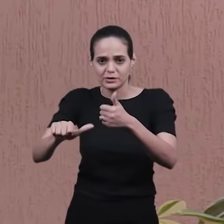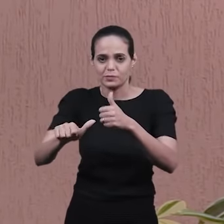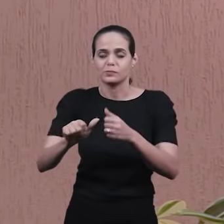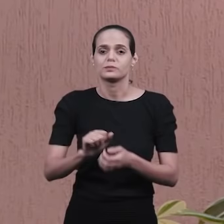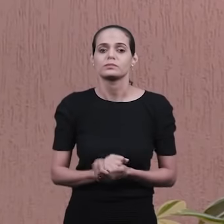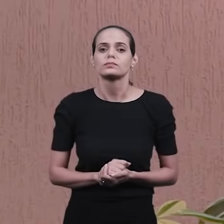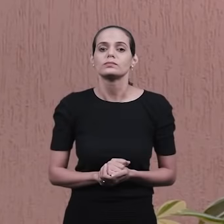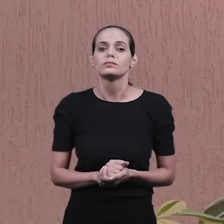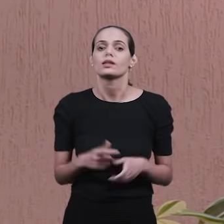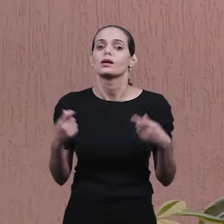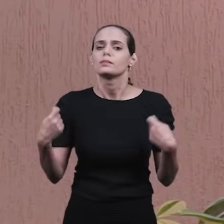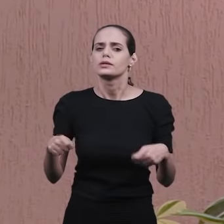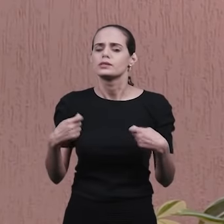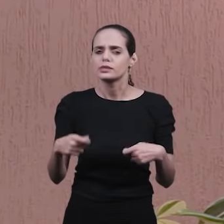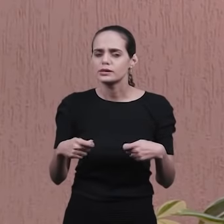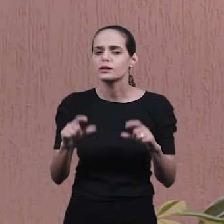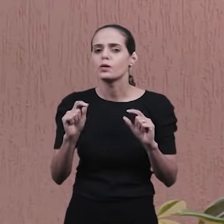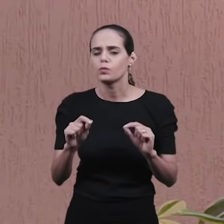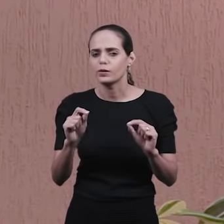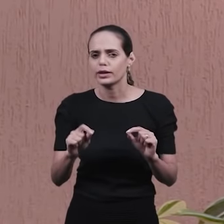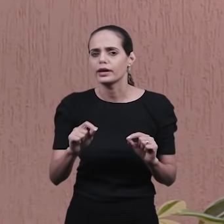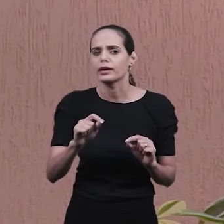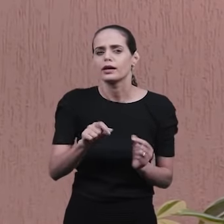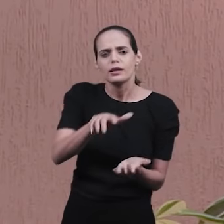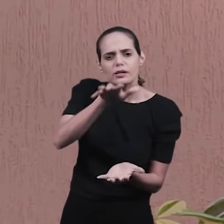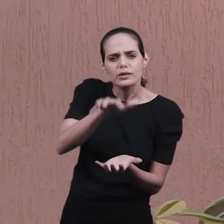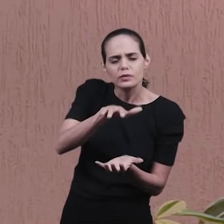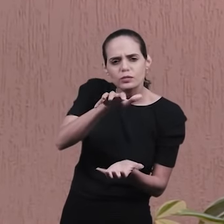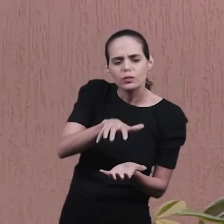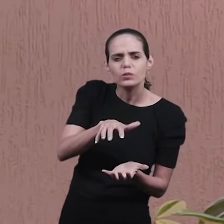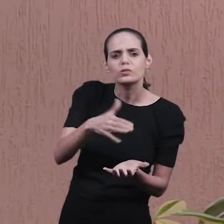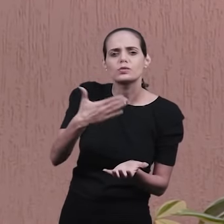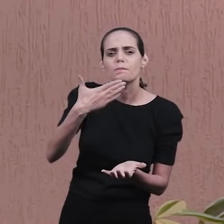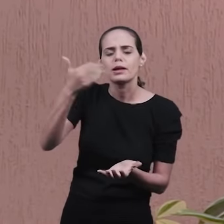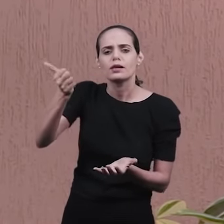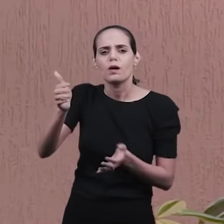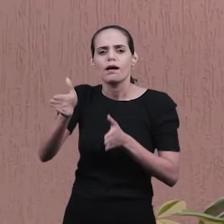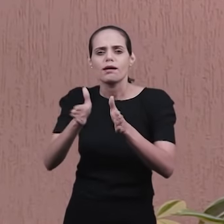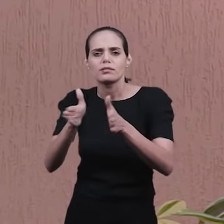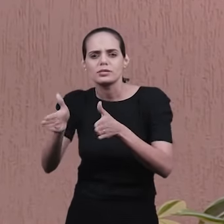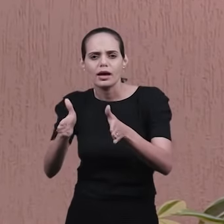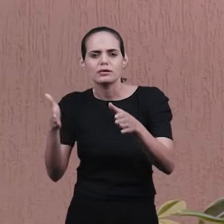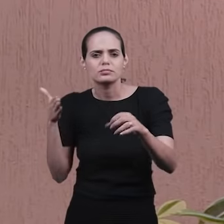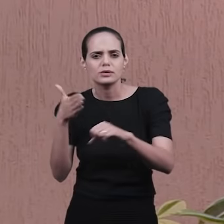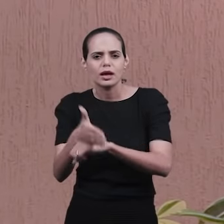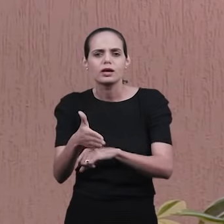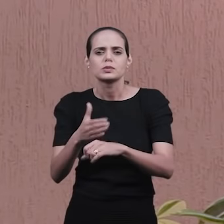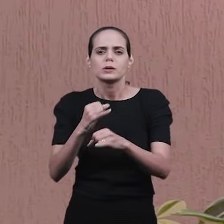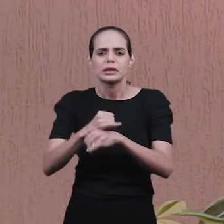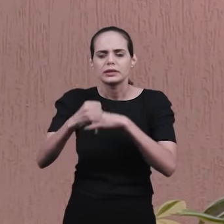tem menos ou mais acesso e facilidade com a tecnologia. Existe um grupo de idosos que tem